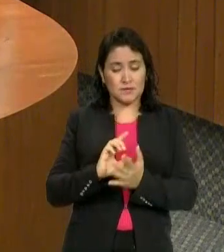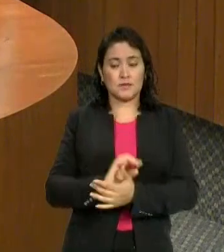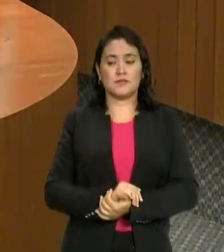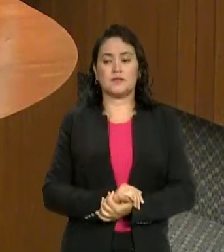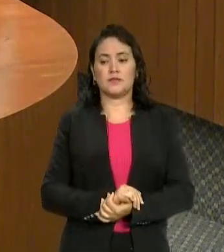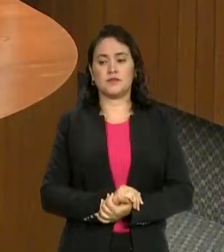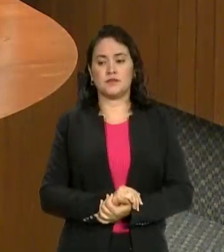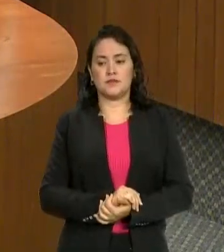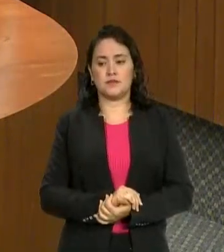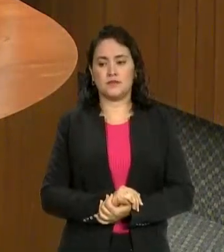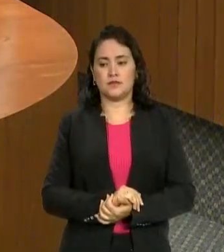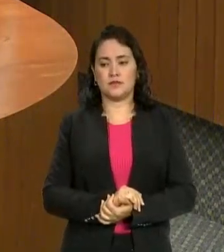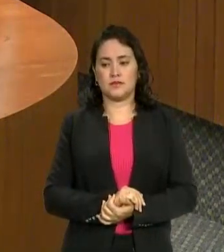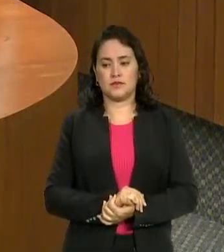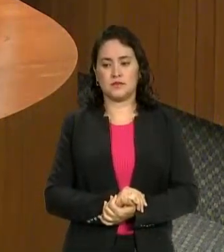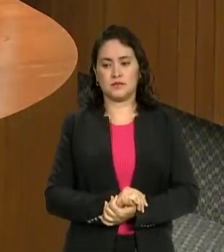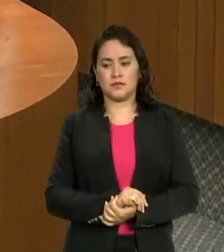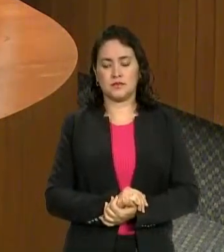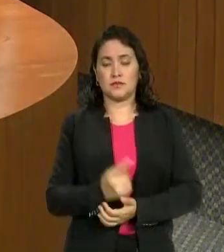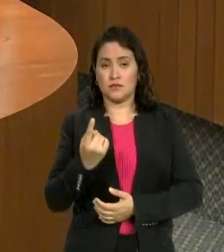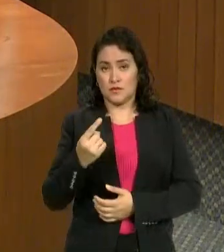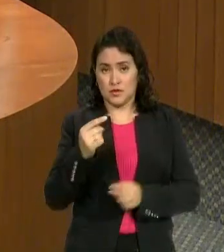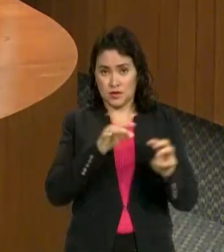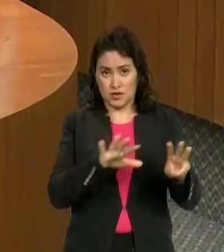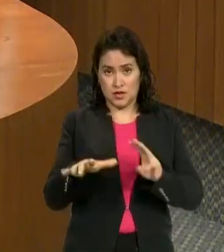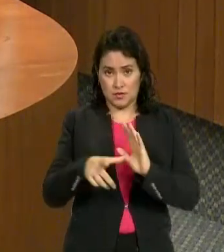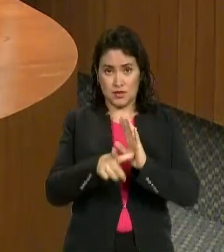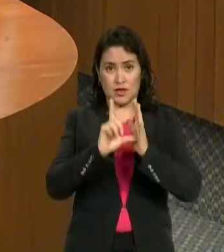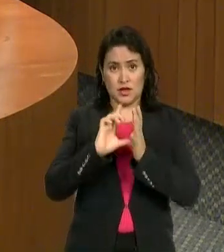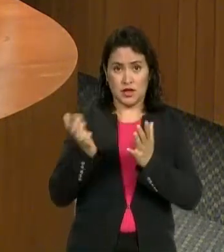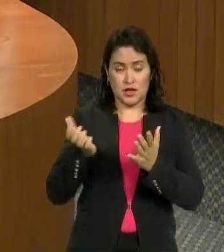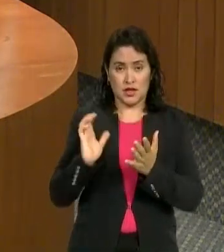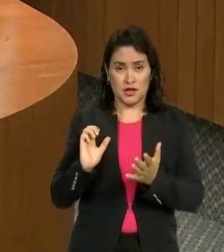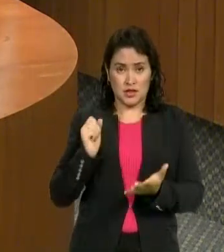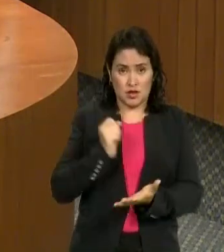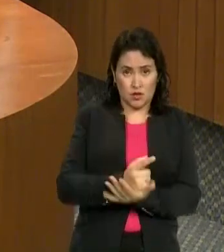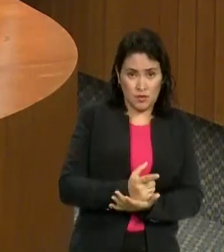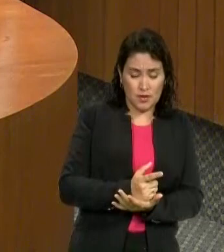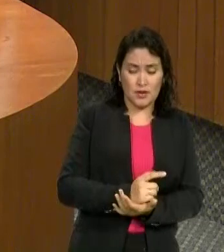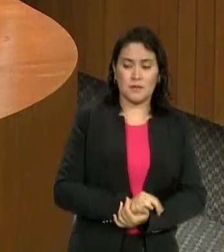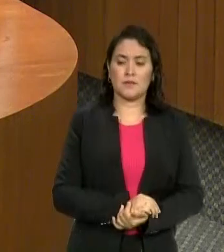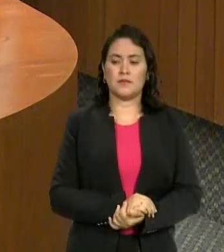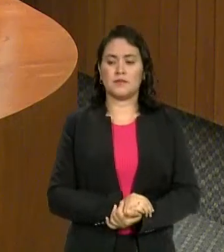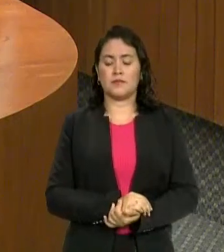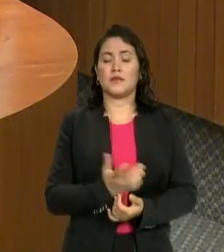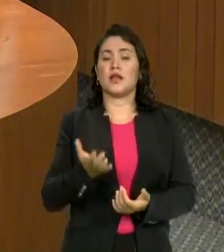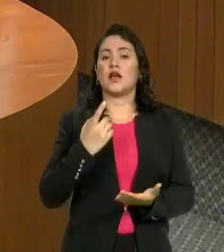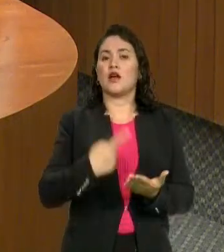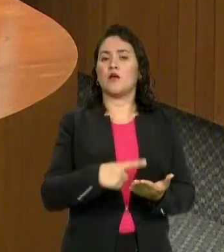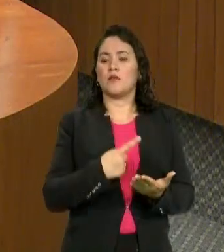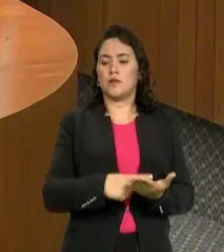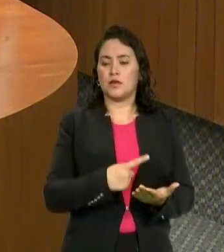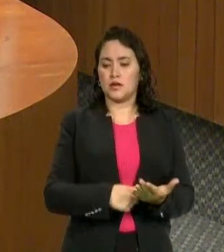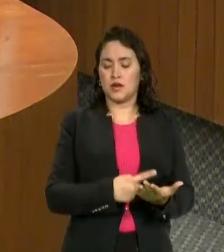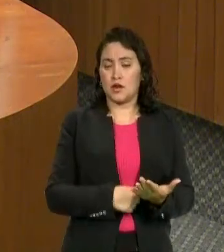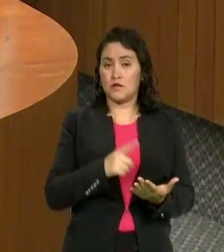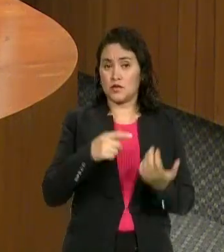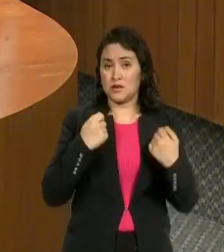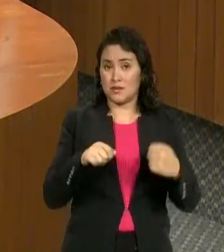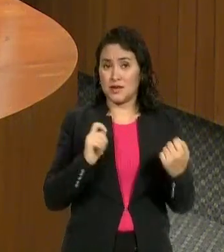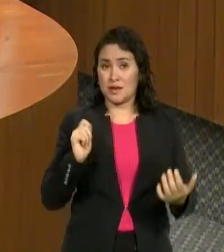meu microfone, por favor. Uma semana antes sua passagem, se você quiser marcar, você tem que